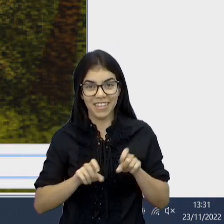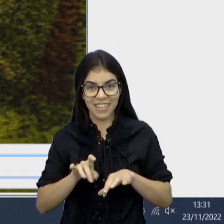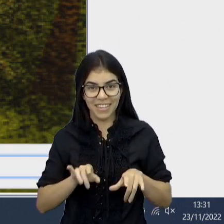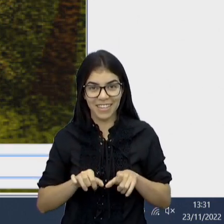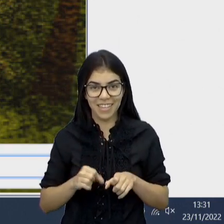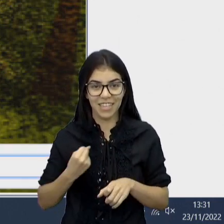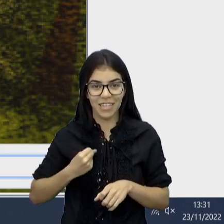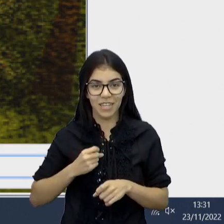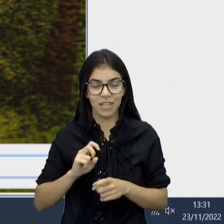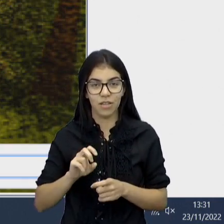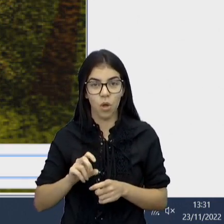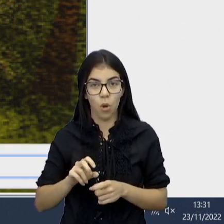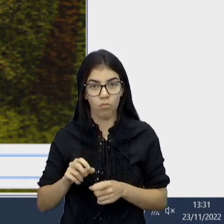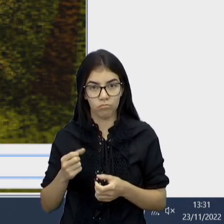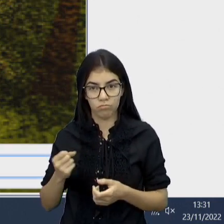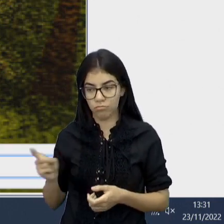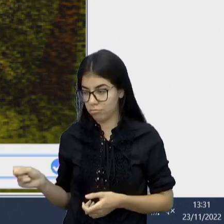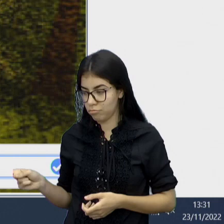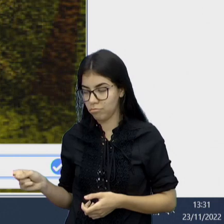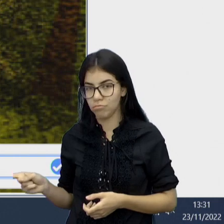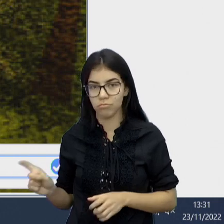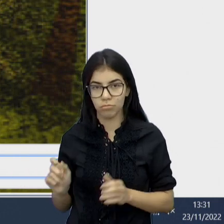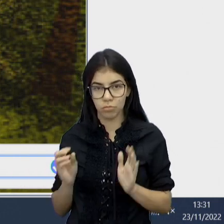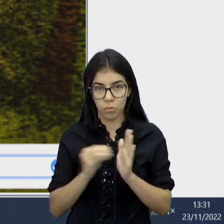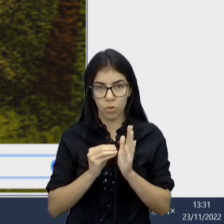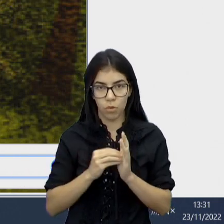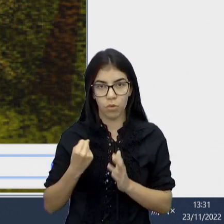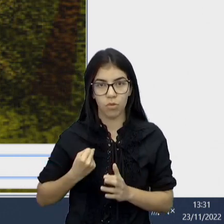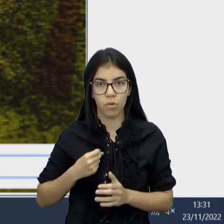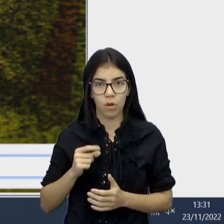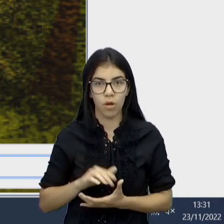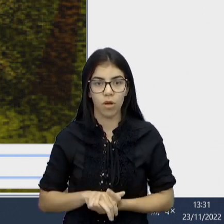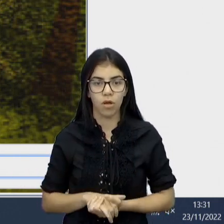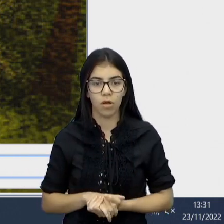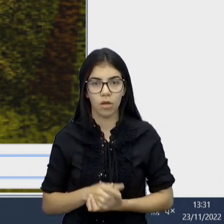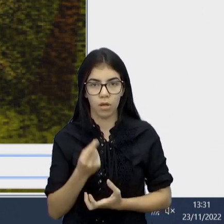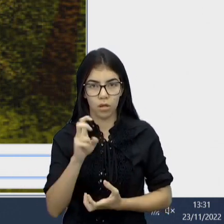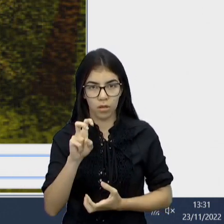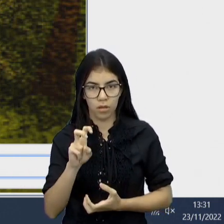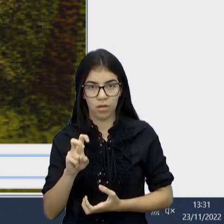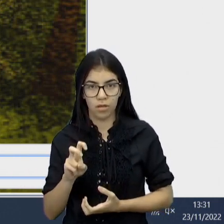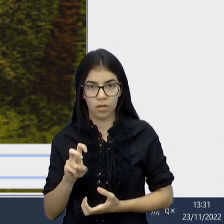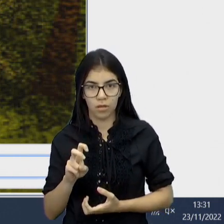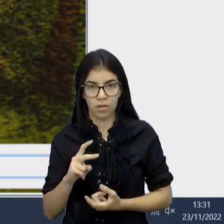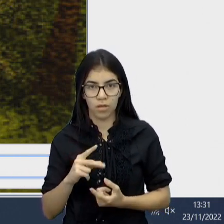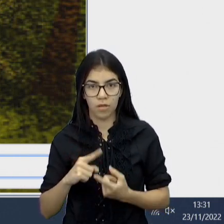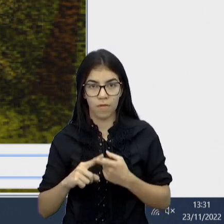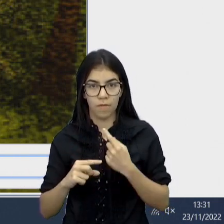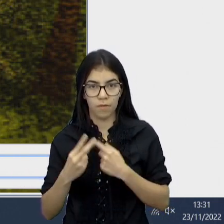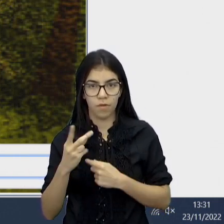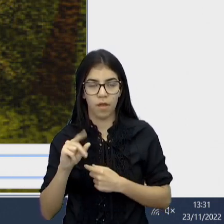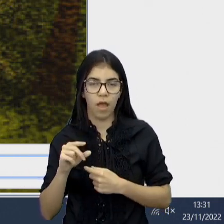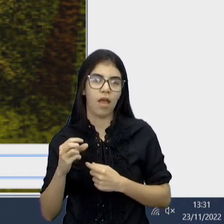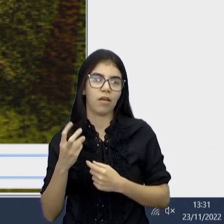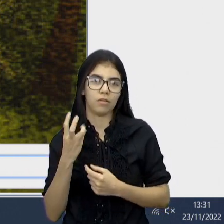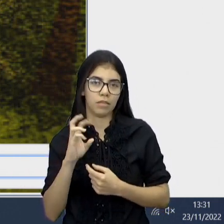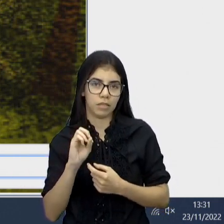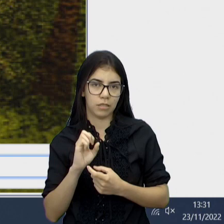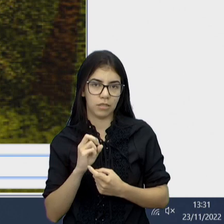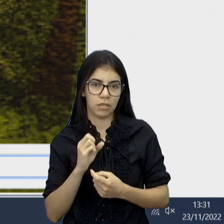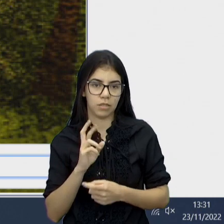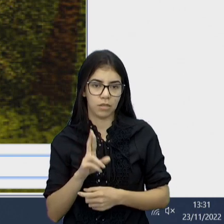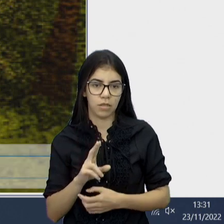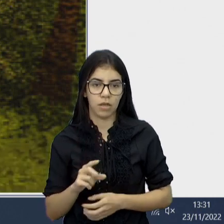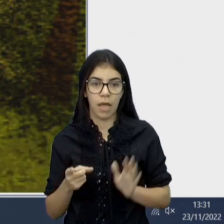e eu digo o dobro. Tá? Digite o número. Fala, Roberta. Ah, o número, põe aí 15. 15 vezes 2 dá 30. 15. 15.